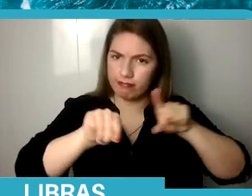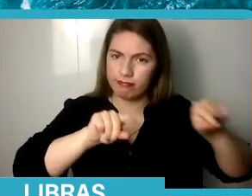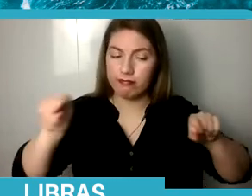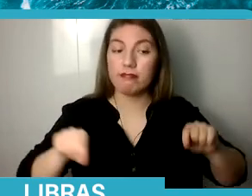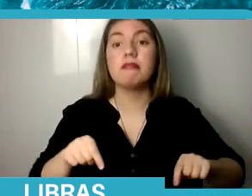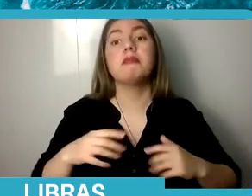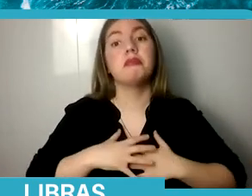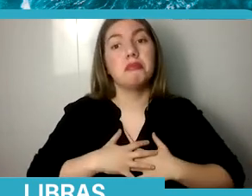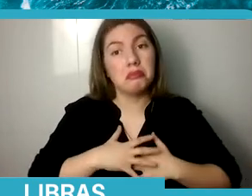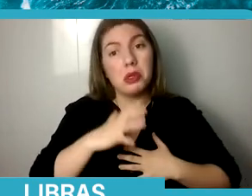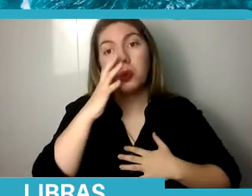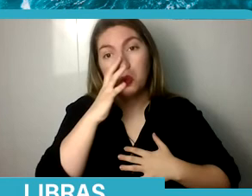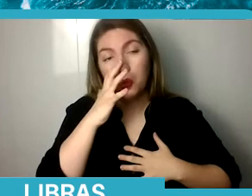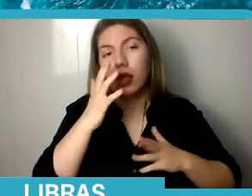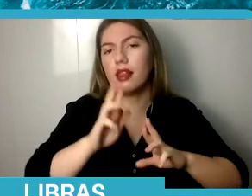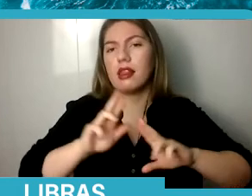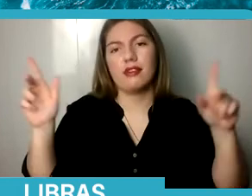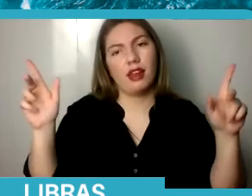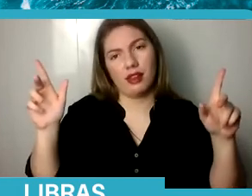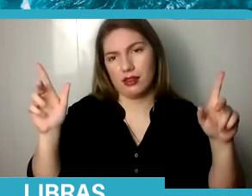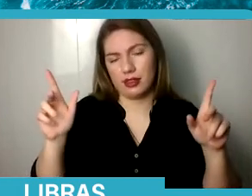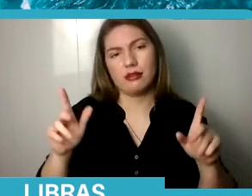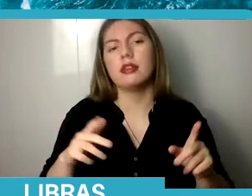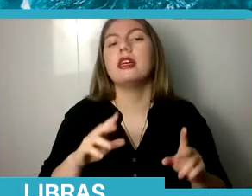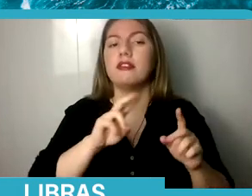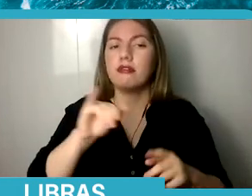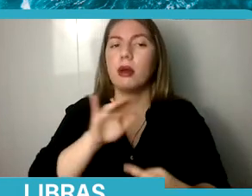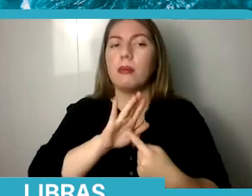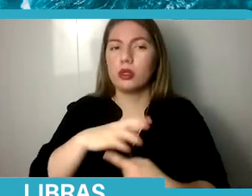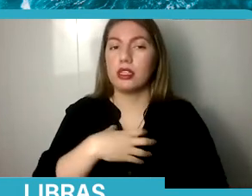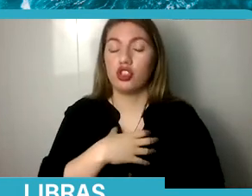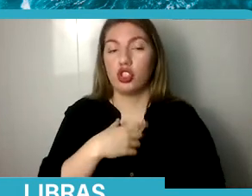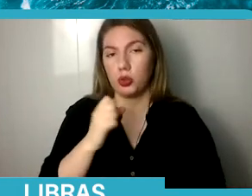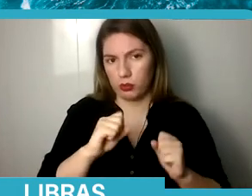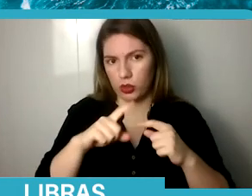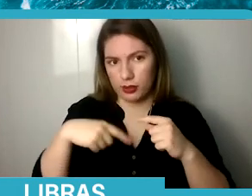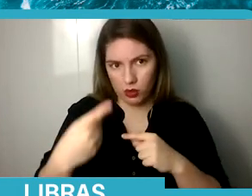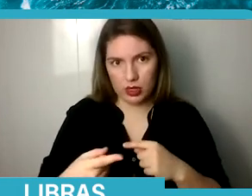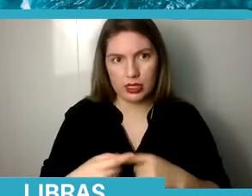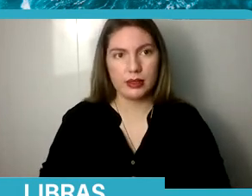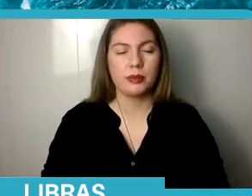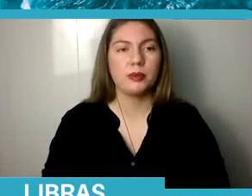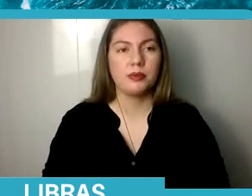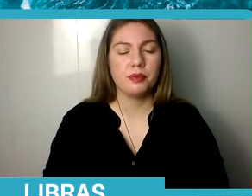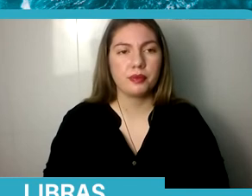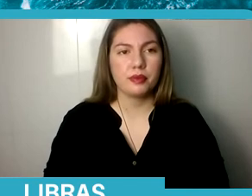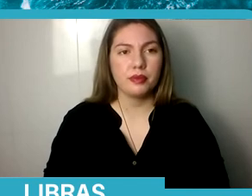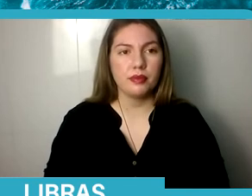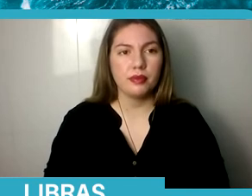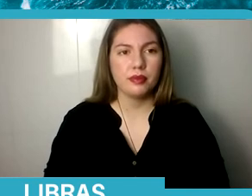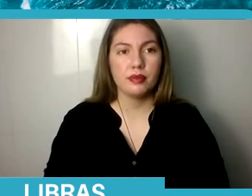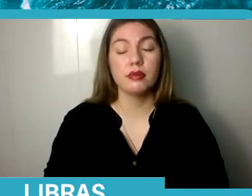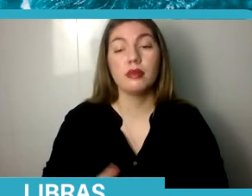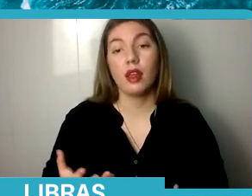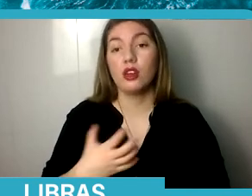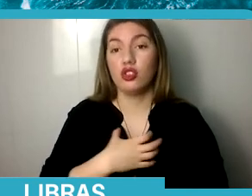então chama ser um pouquinho Qual que é o nosso jeito para te passar por favor é o